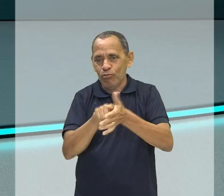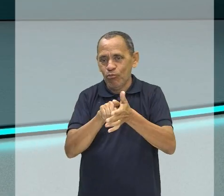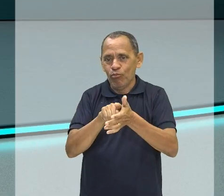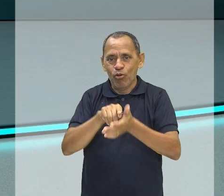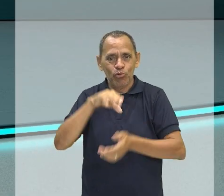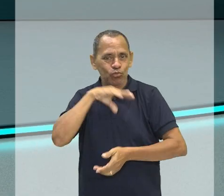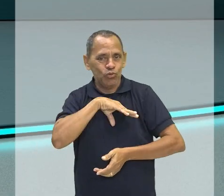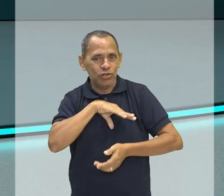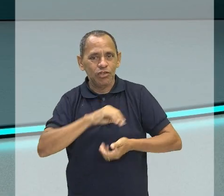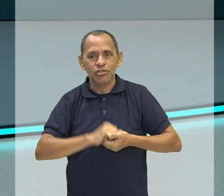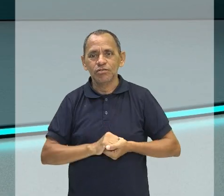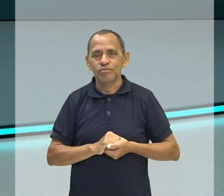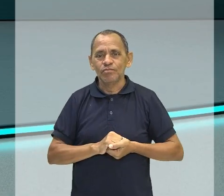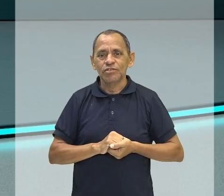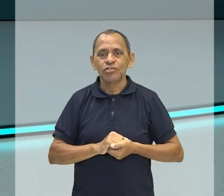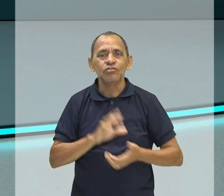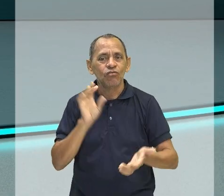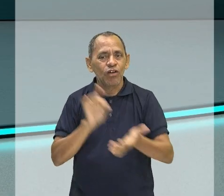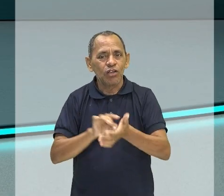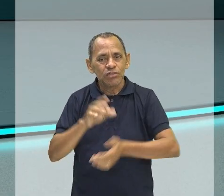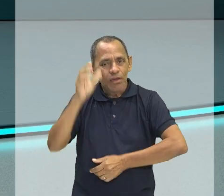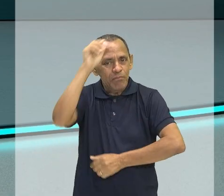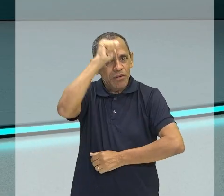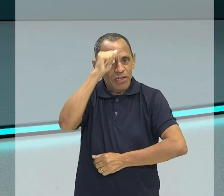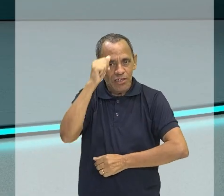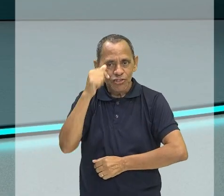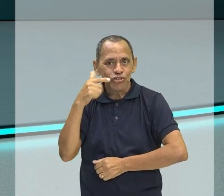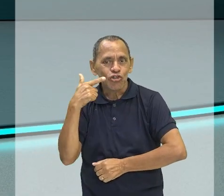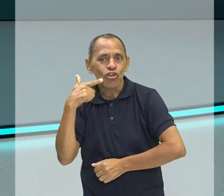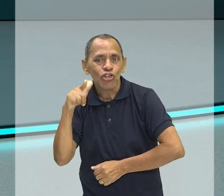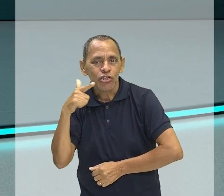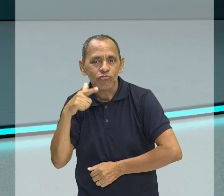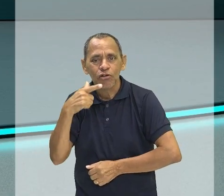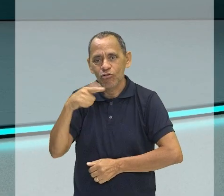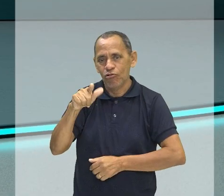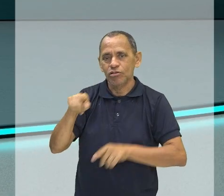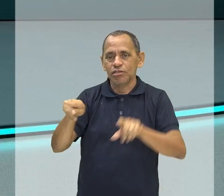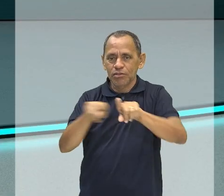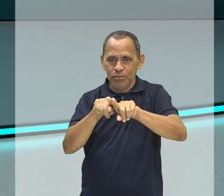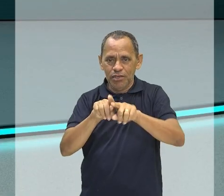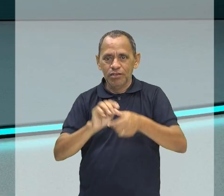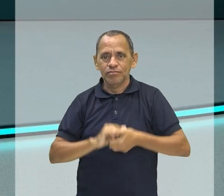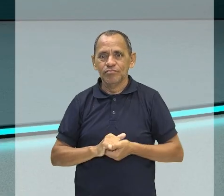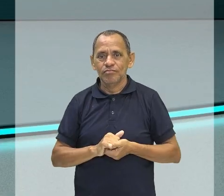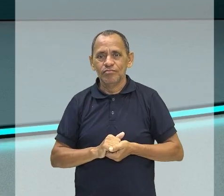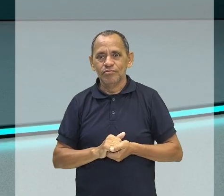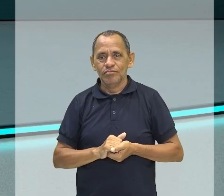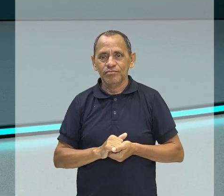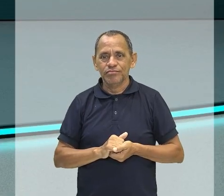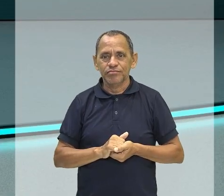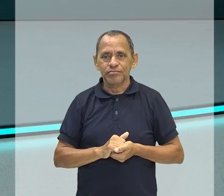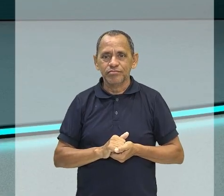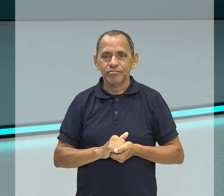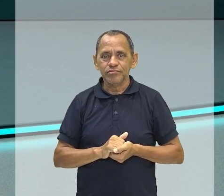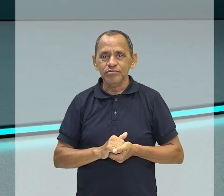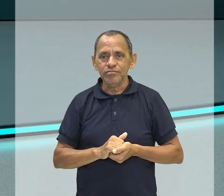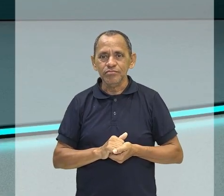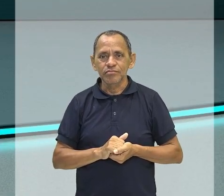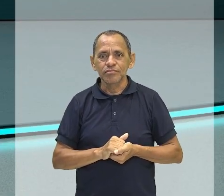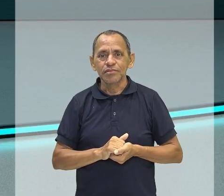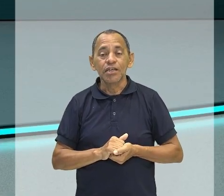acaba conhecendo e aprendendo outro idioma. Além disso, você vai aprender também a questão